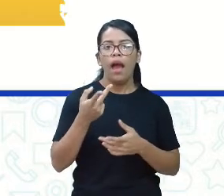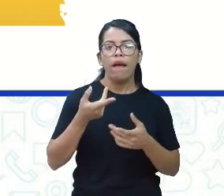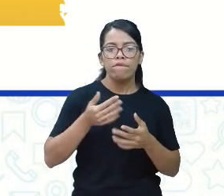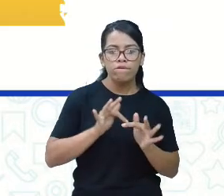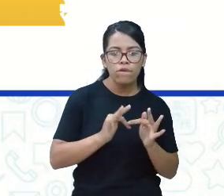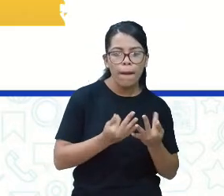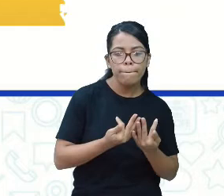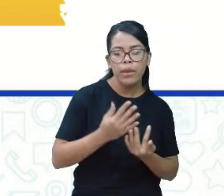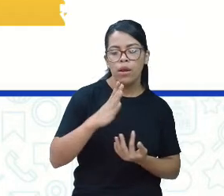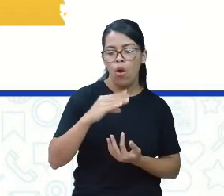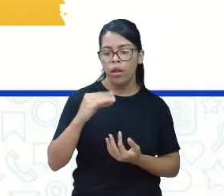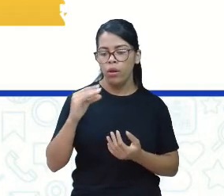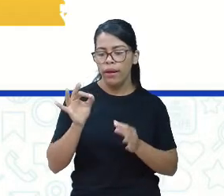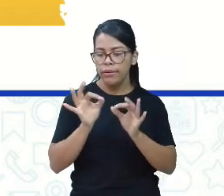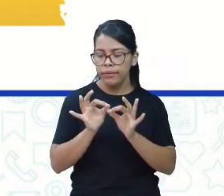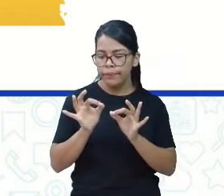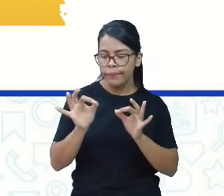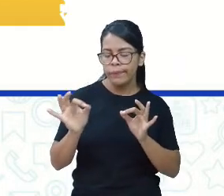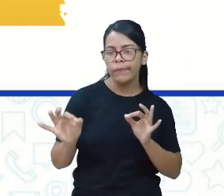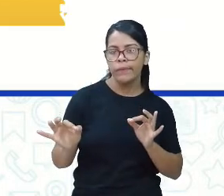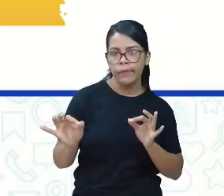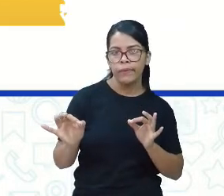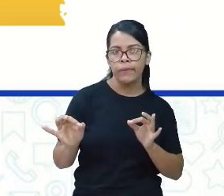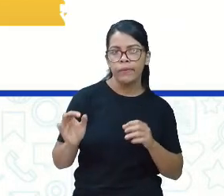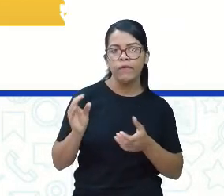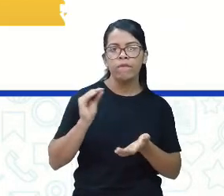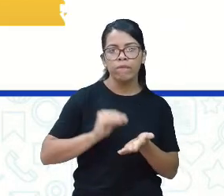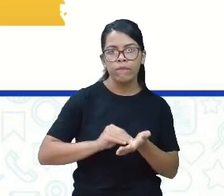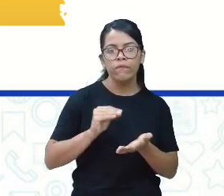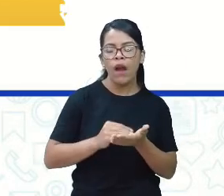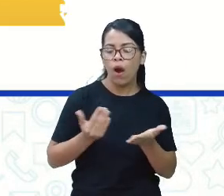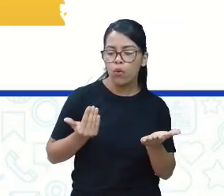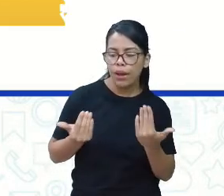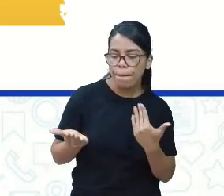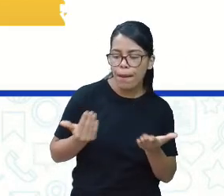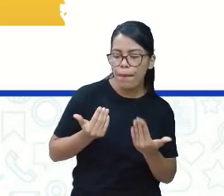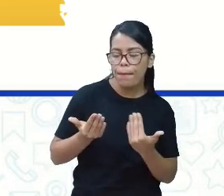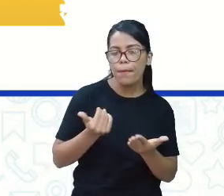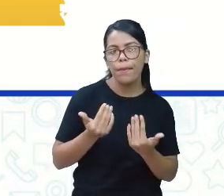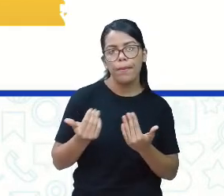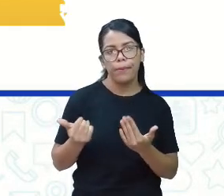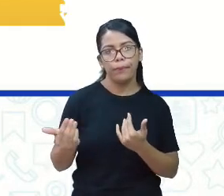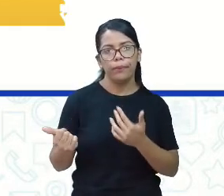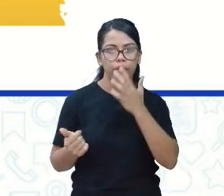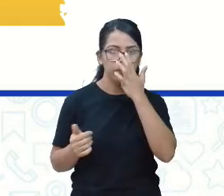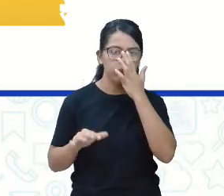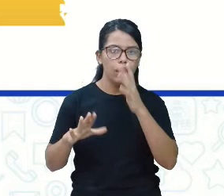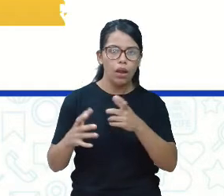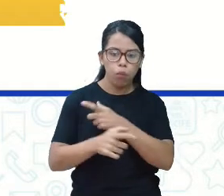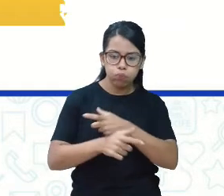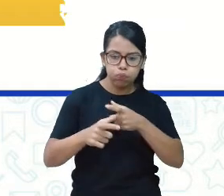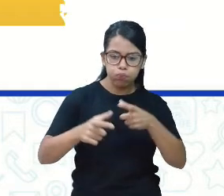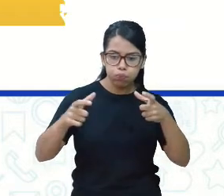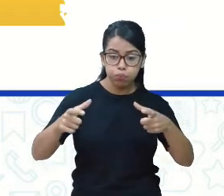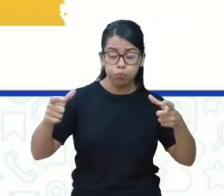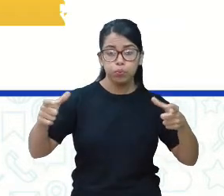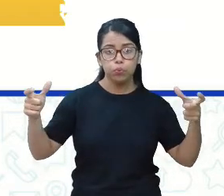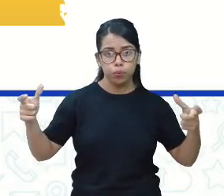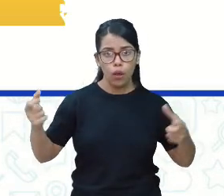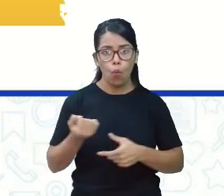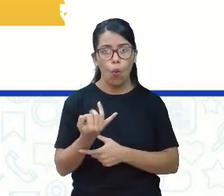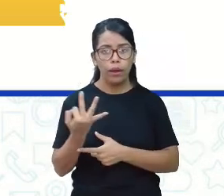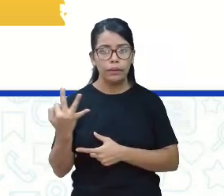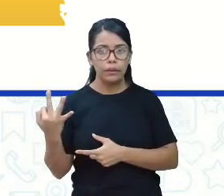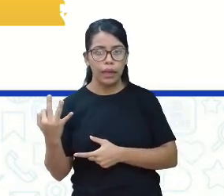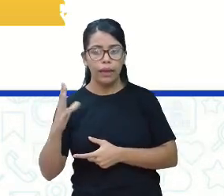viu anteriormente, essa falta de conversa com os pais, e vai crescendo esse número de mães e pais adolescentes. A adolescência